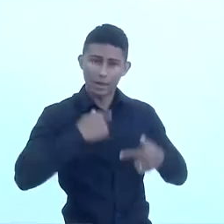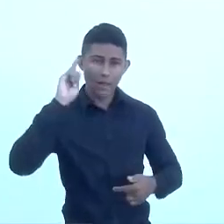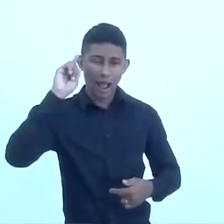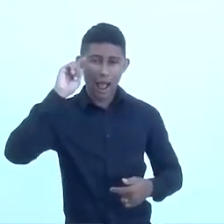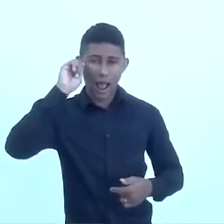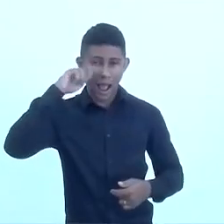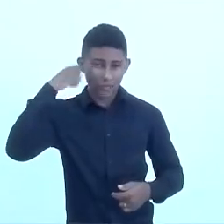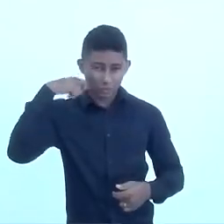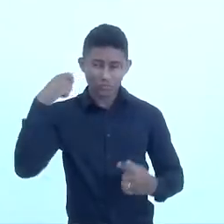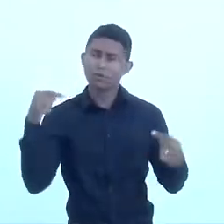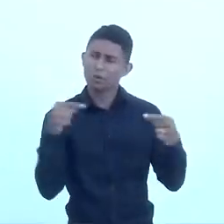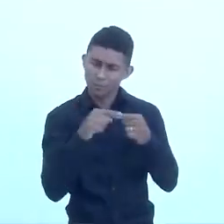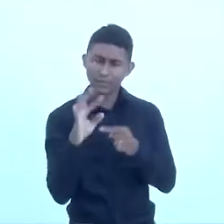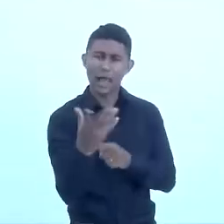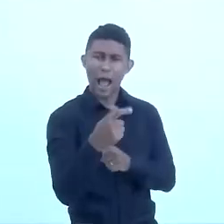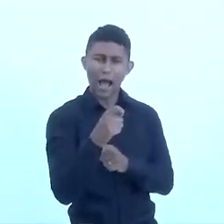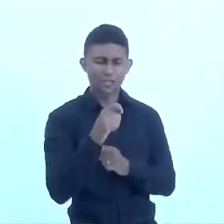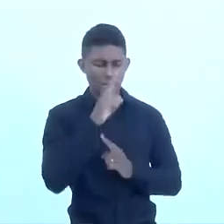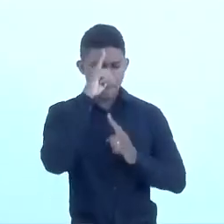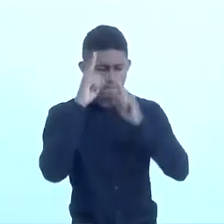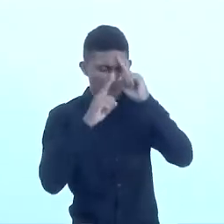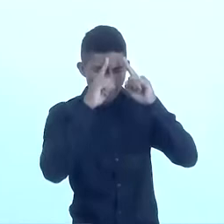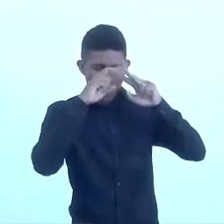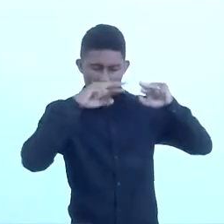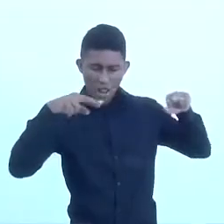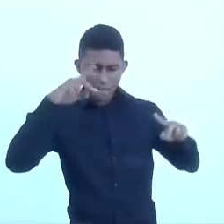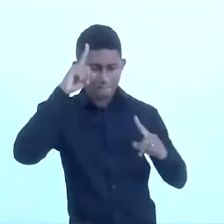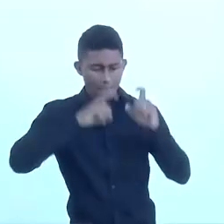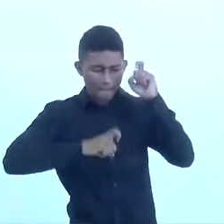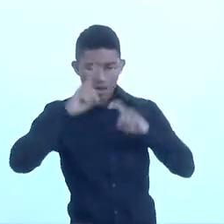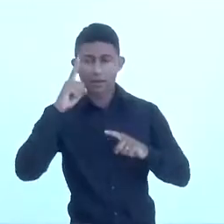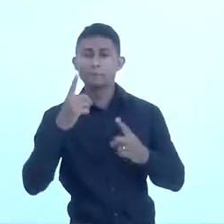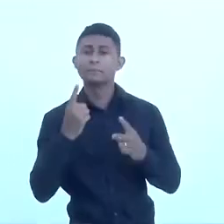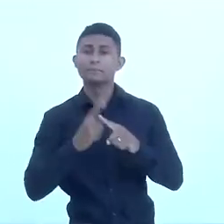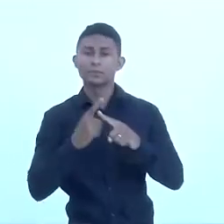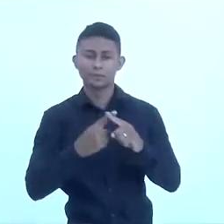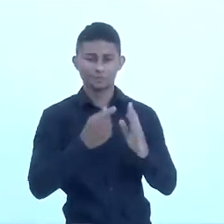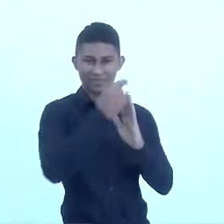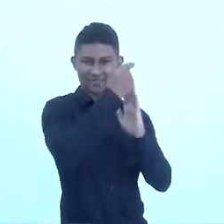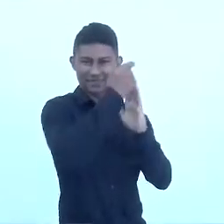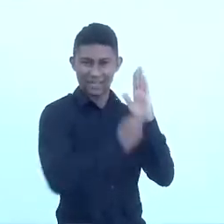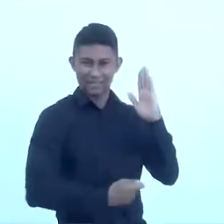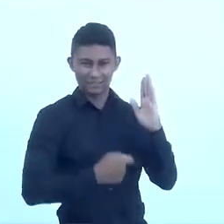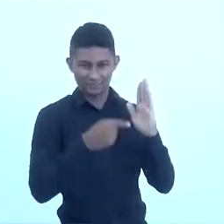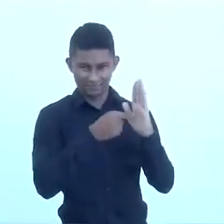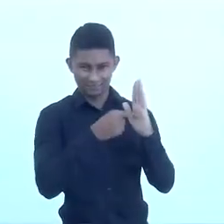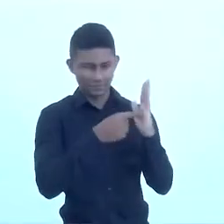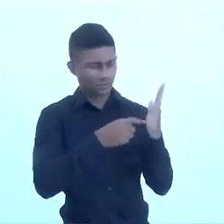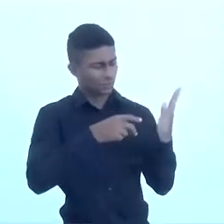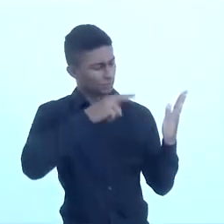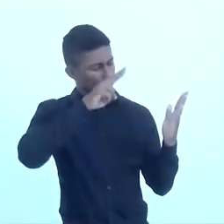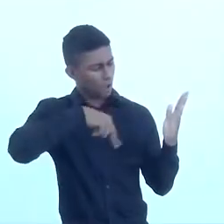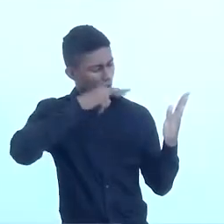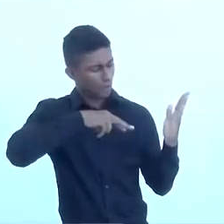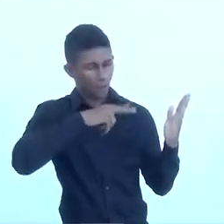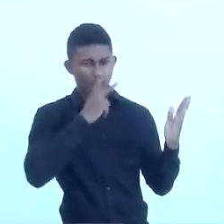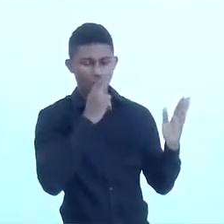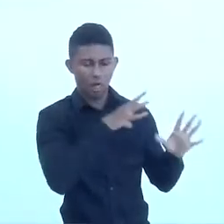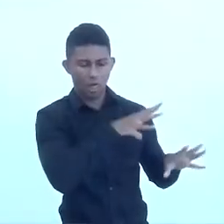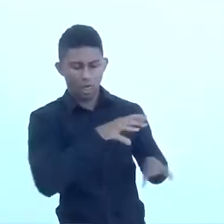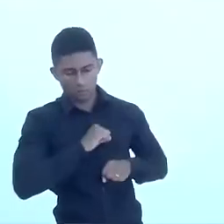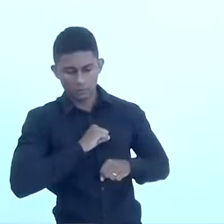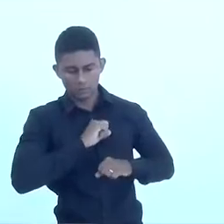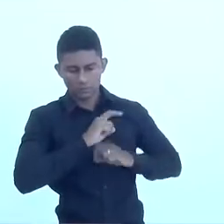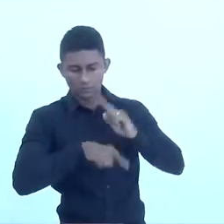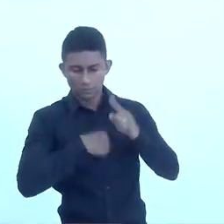criação artística, que é o que a gente faz, de pegar o texto escrito ou alguma coisa e dar